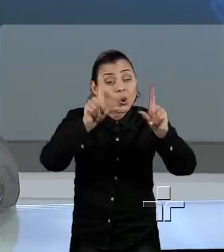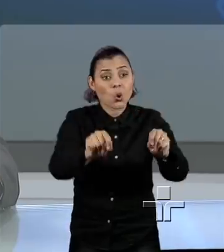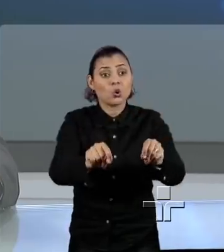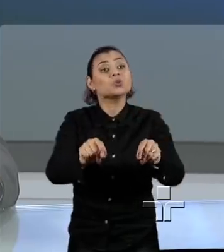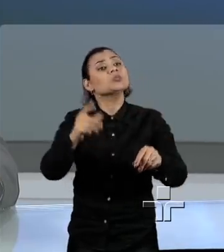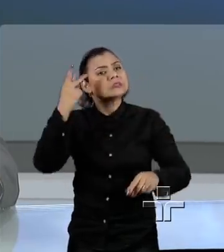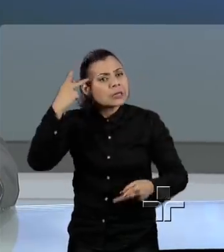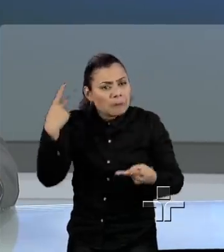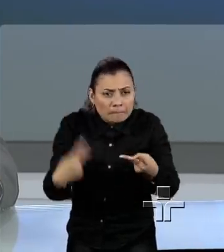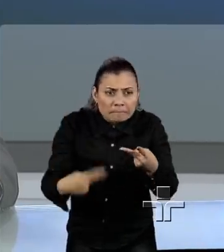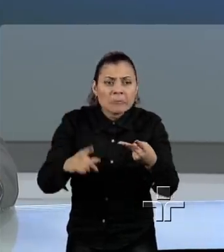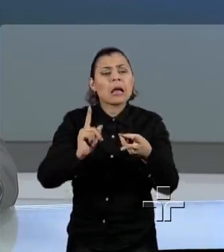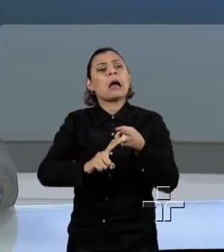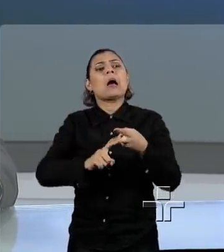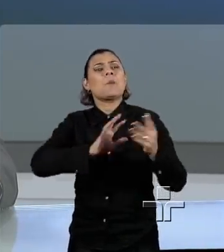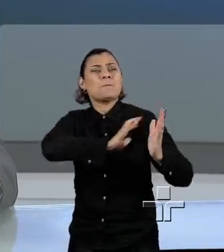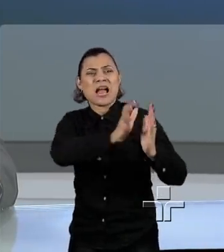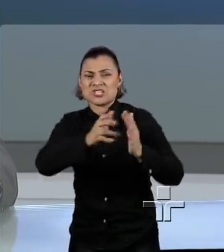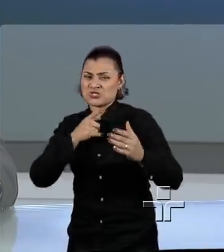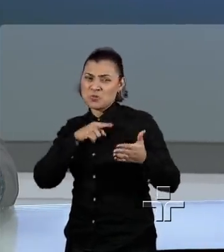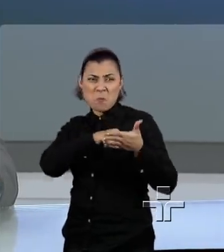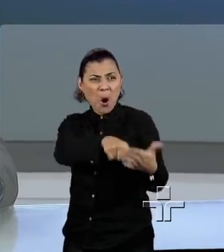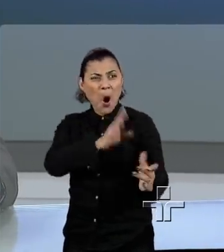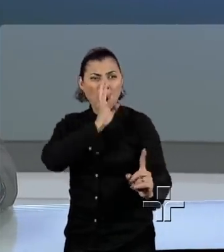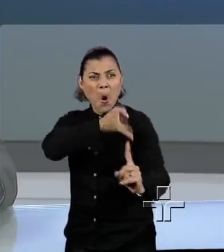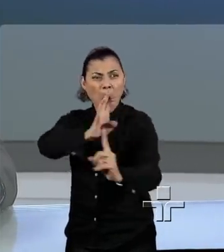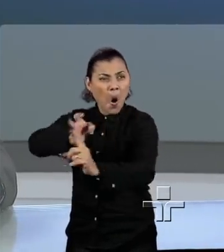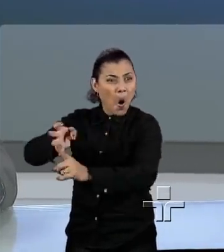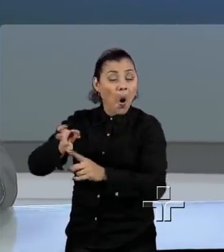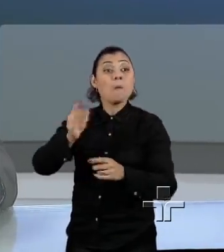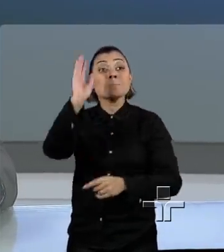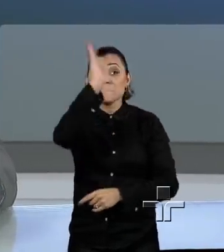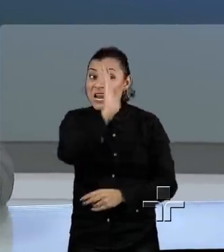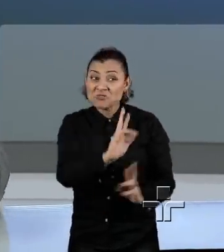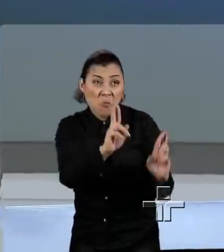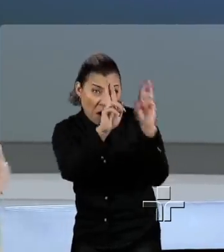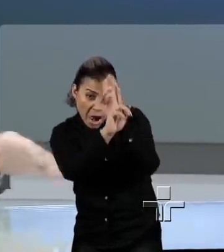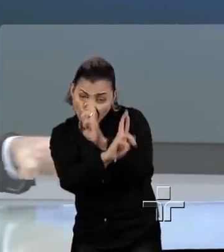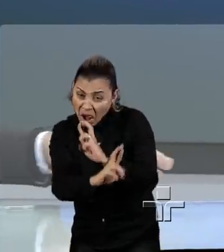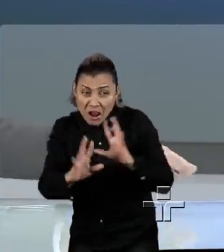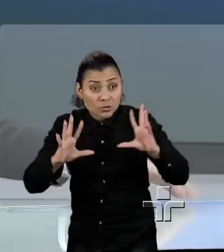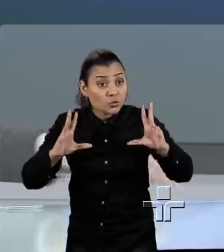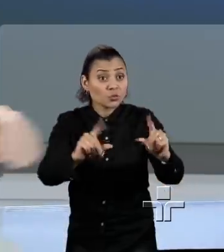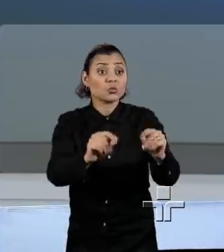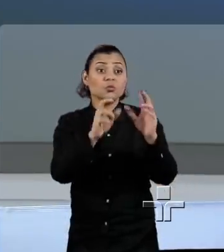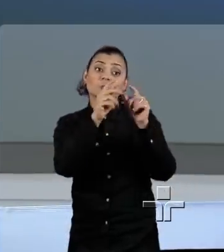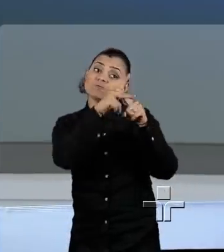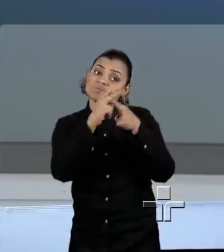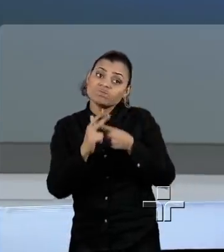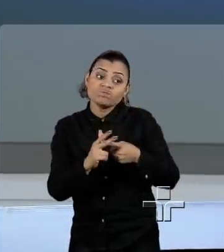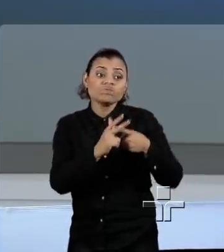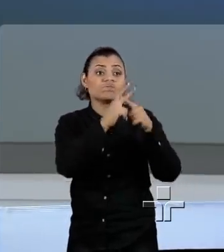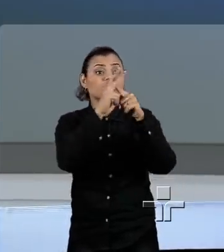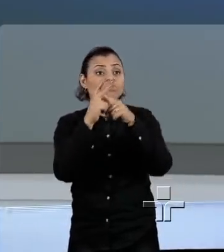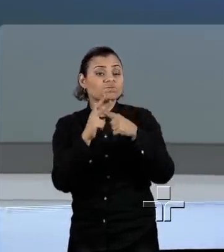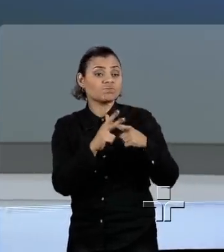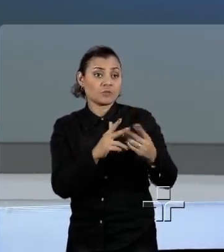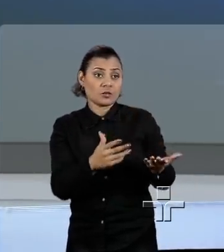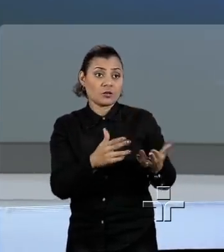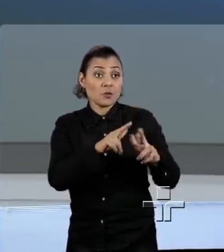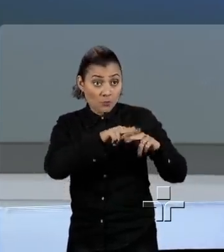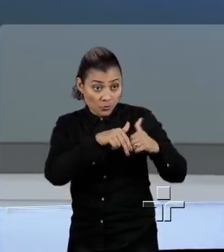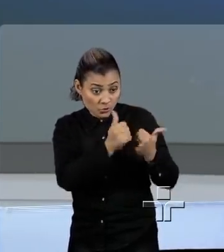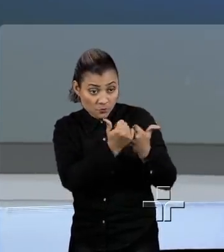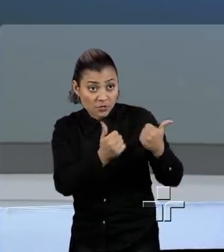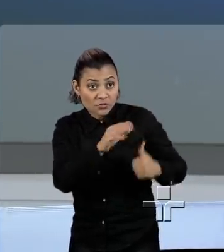São Paulo, vários partidos sendo incriminados, o Brasil sendo passado a limpo. Então, eu acho, como comecei a falar aqui, o ministro